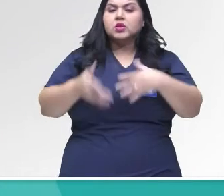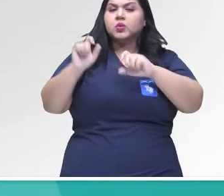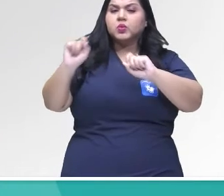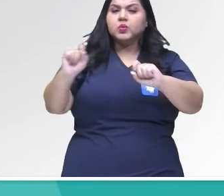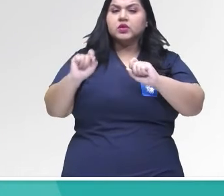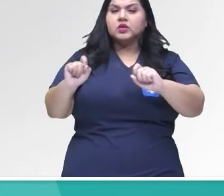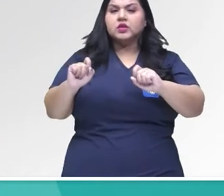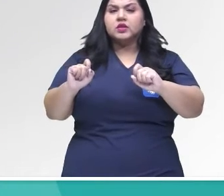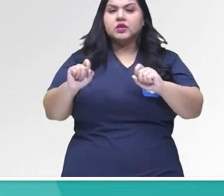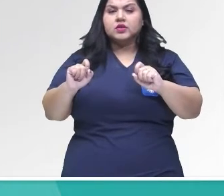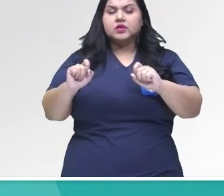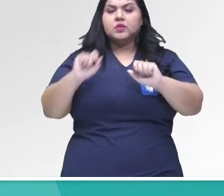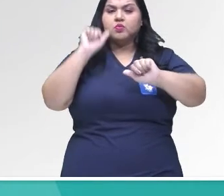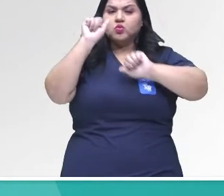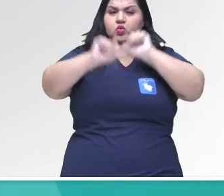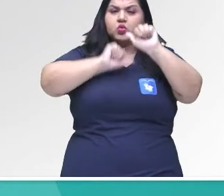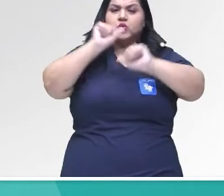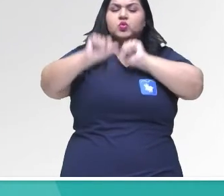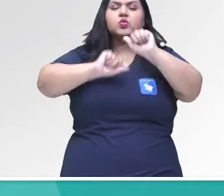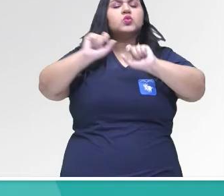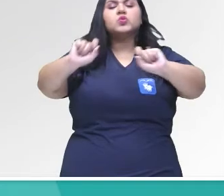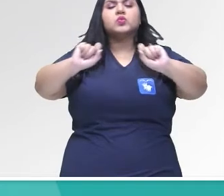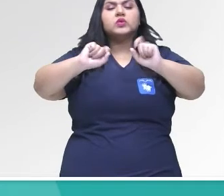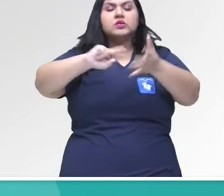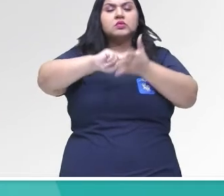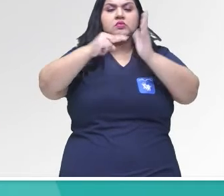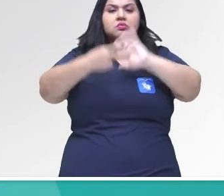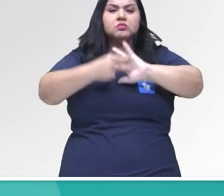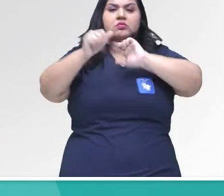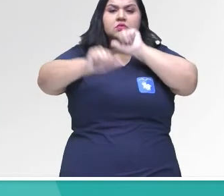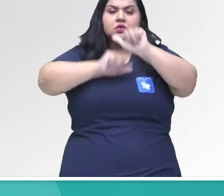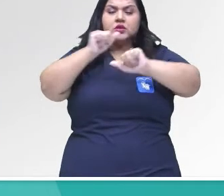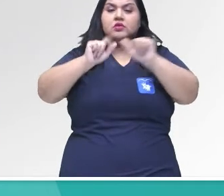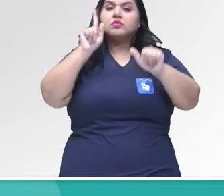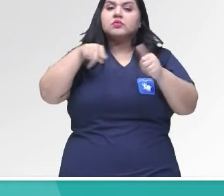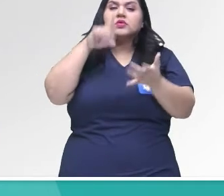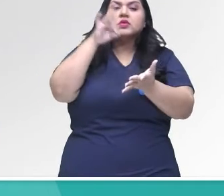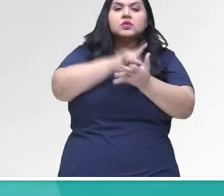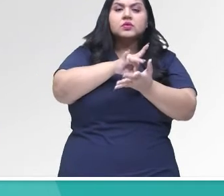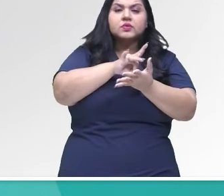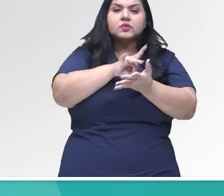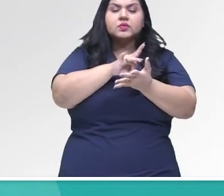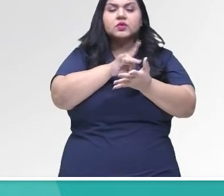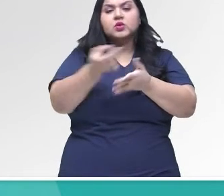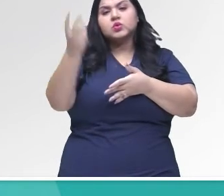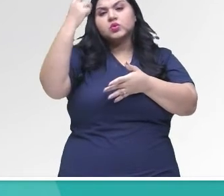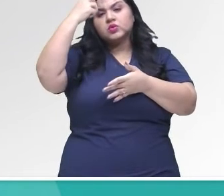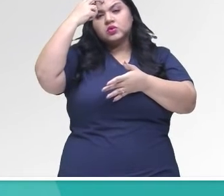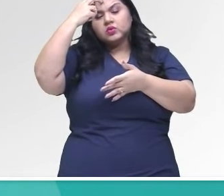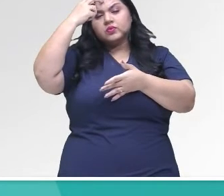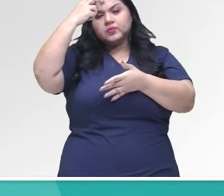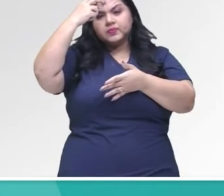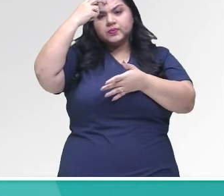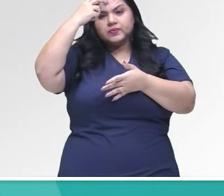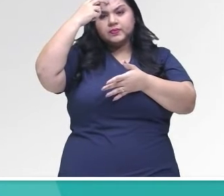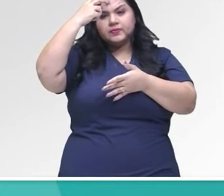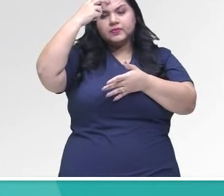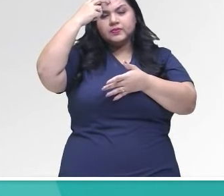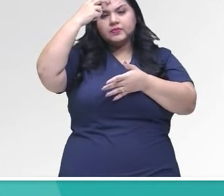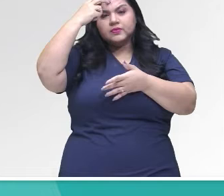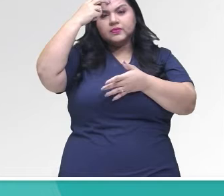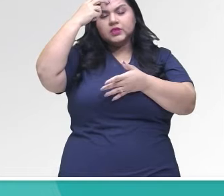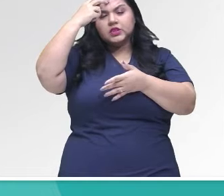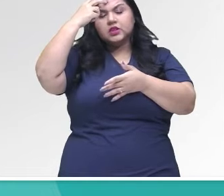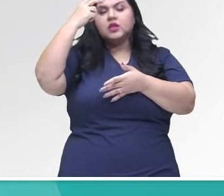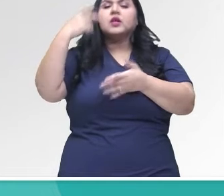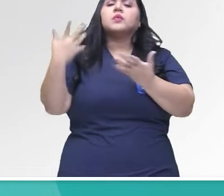quê? A mudanças. O que são essas mudanças? É justamente a questão cultural que vai se adequando. Né? Quando